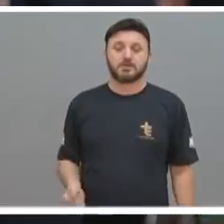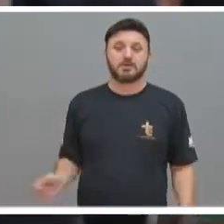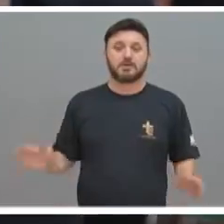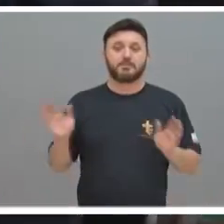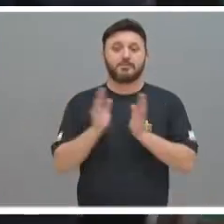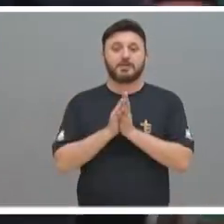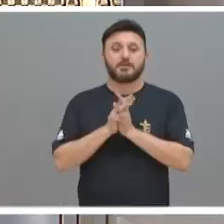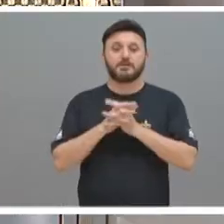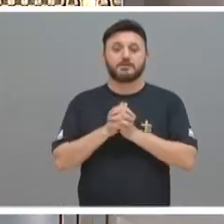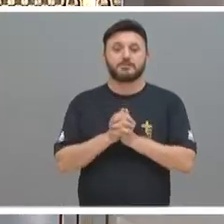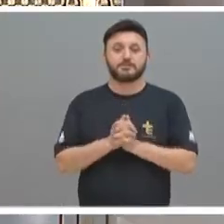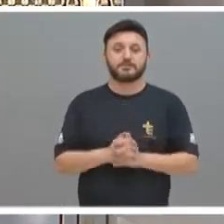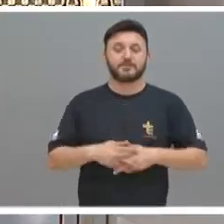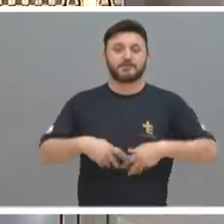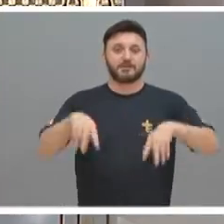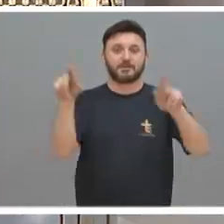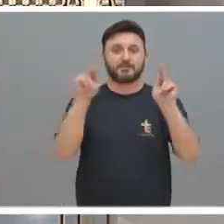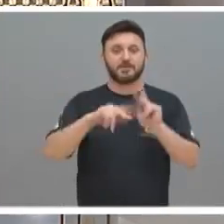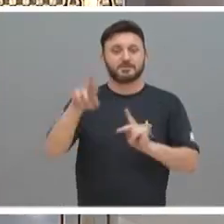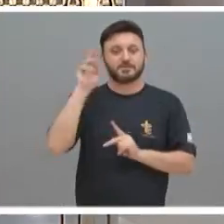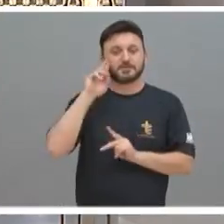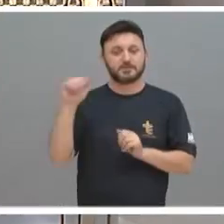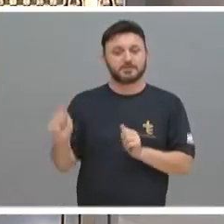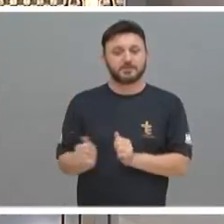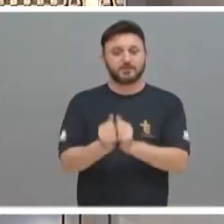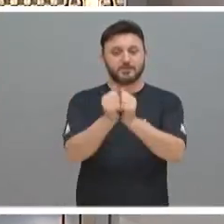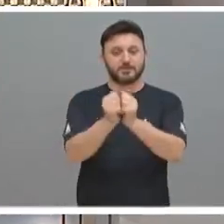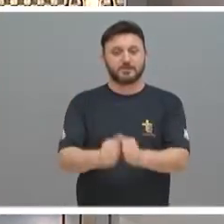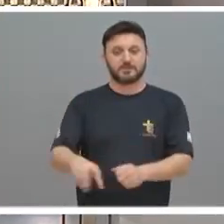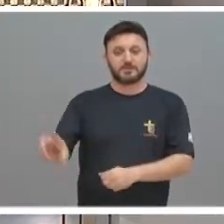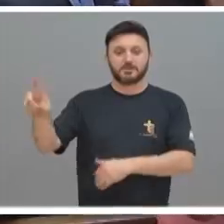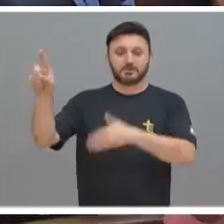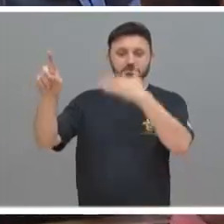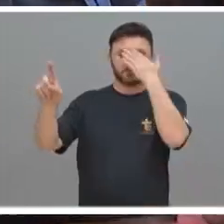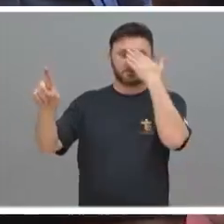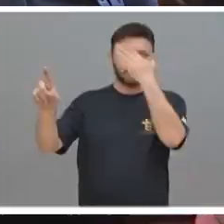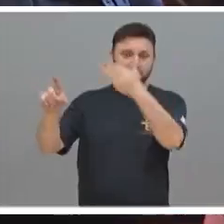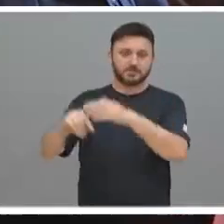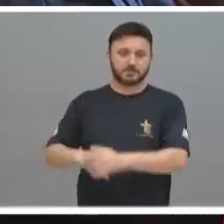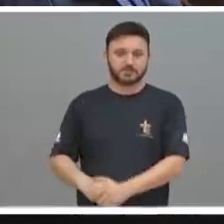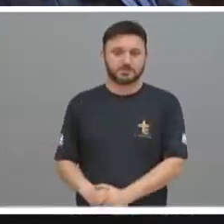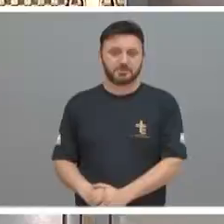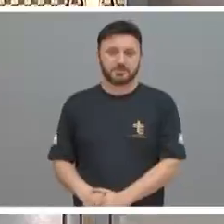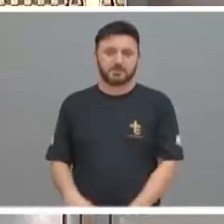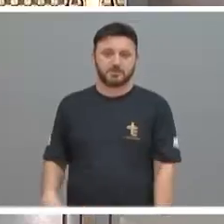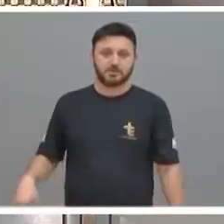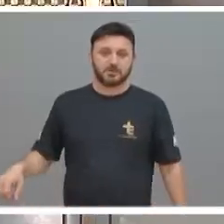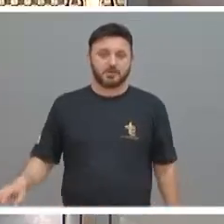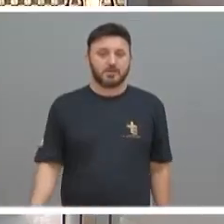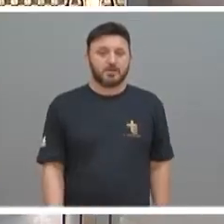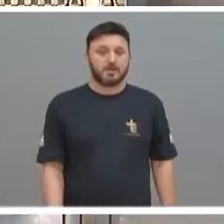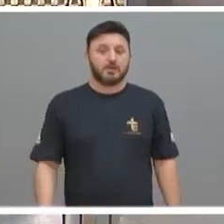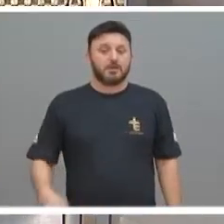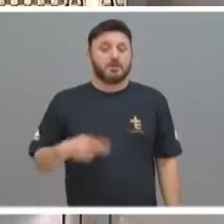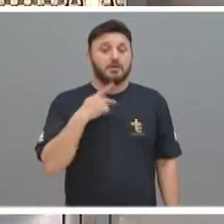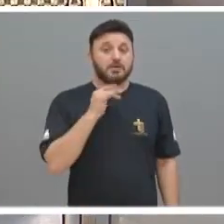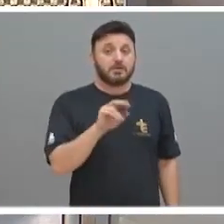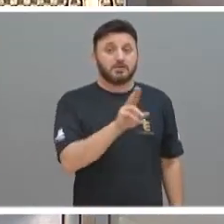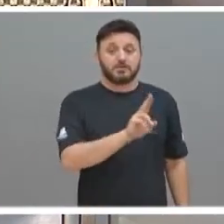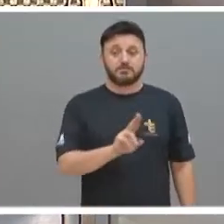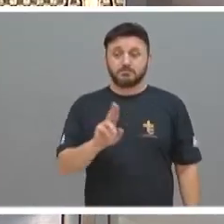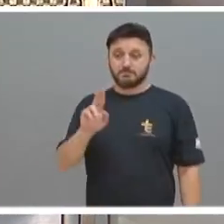Santo. Amém. Vão em paz, que Cristo e Nossa Senhora os acompanhe. Graças a Deus. Pai, em nome